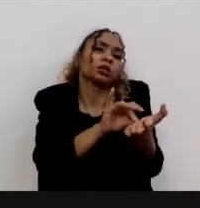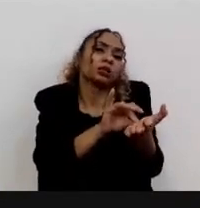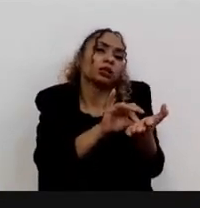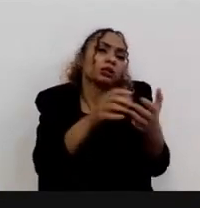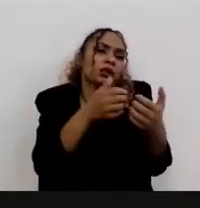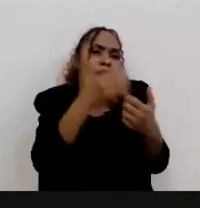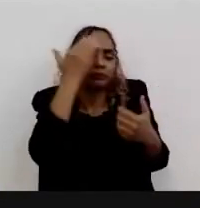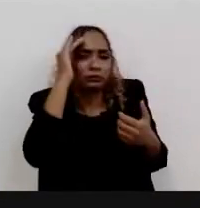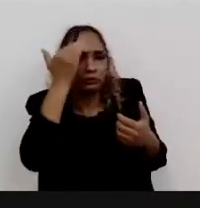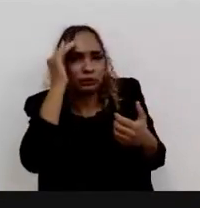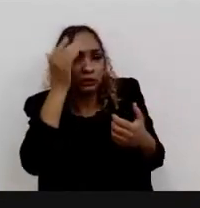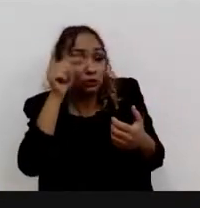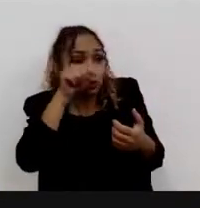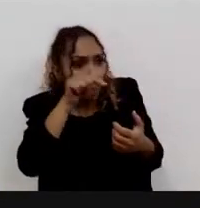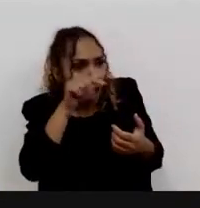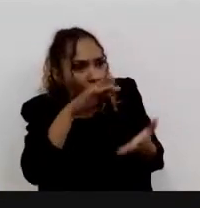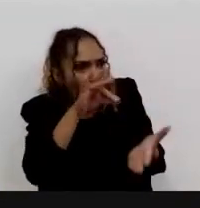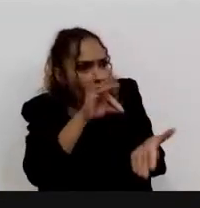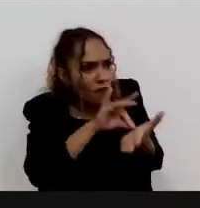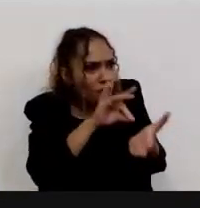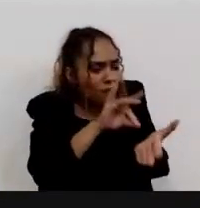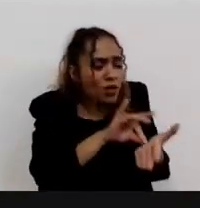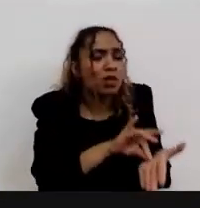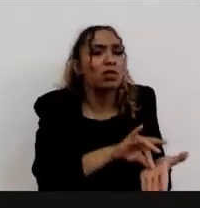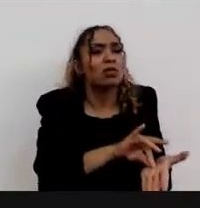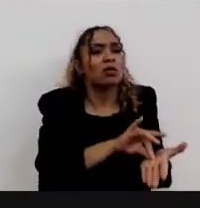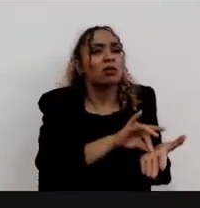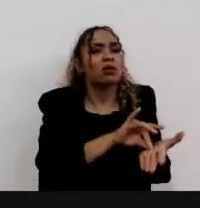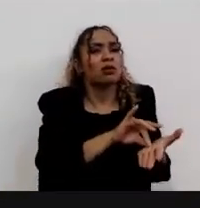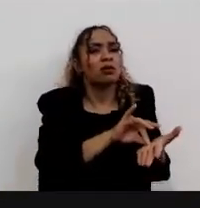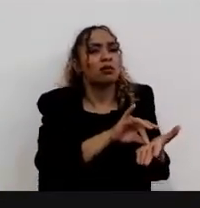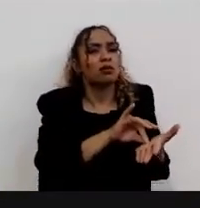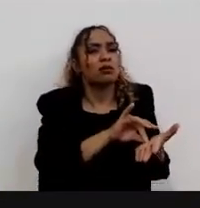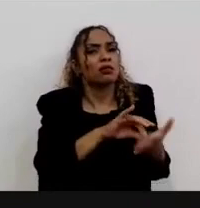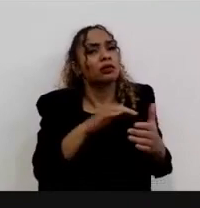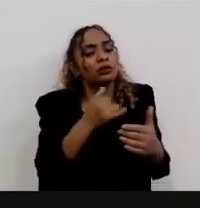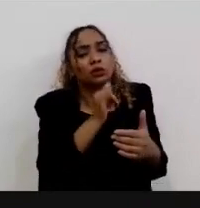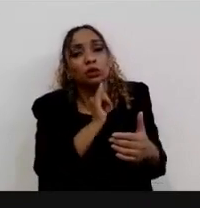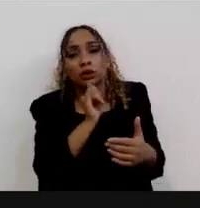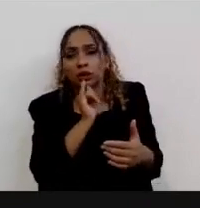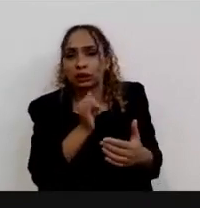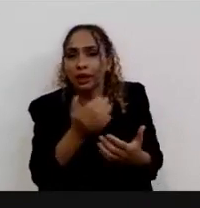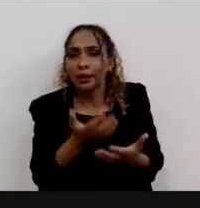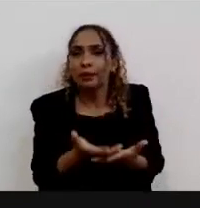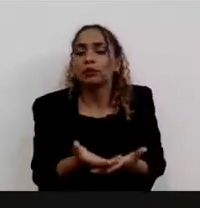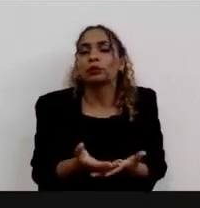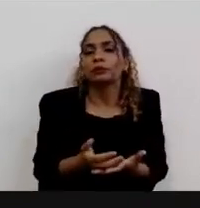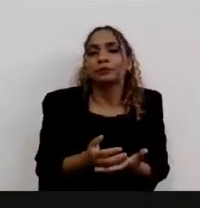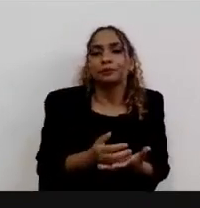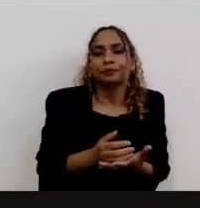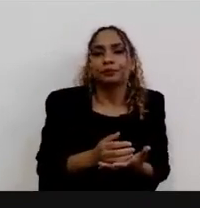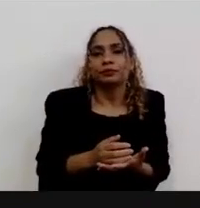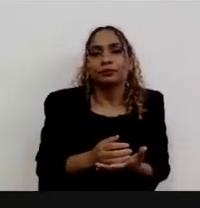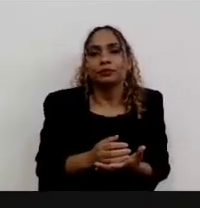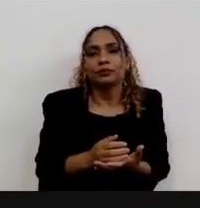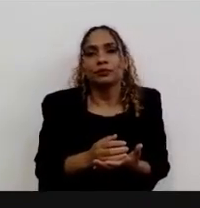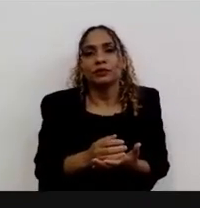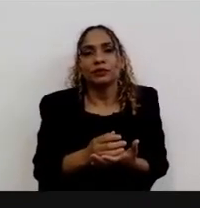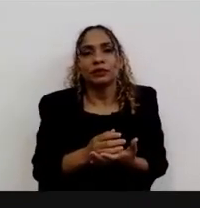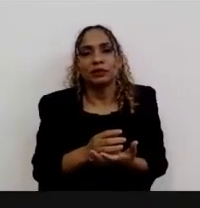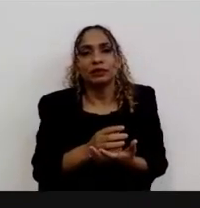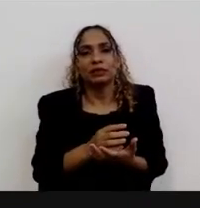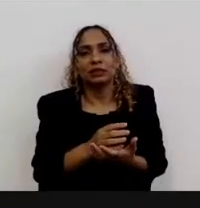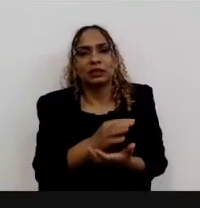aberto, entendendo que aquilo é uma realidade para valer. Bom, um exemplo disso é a técnica